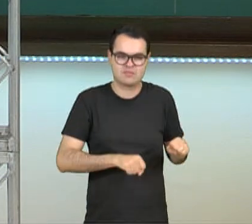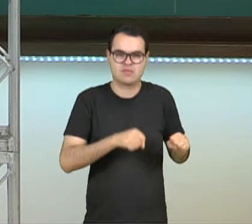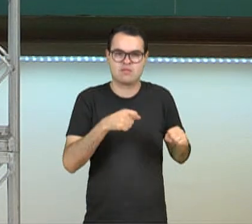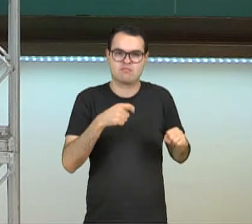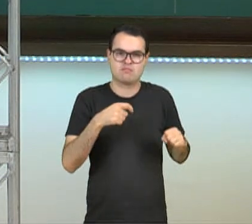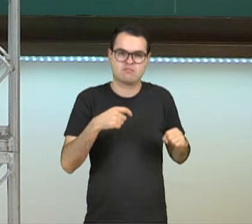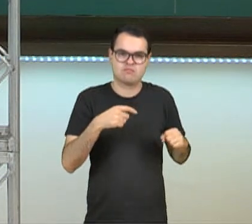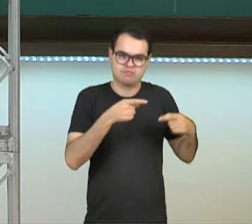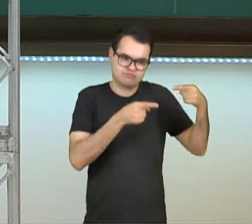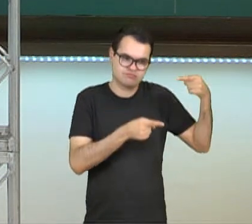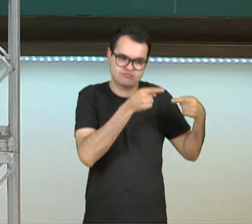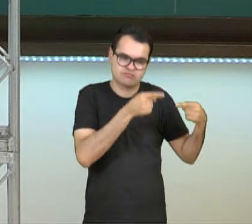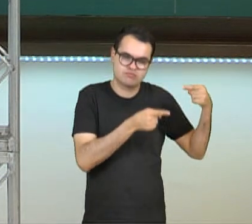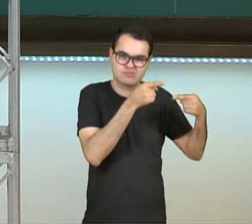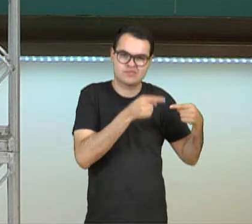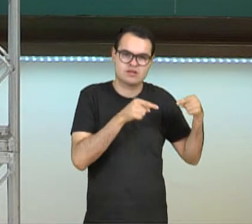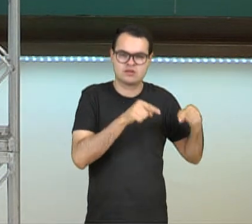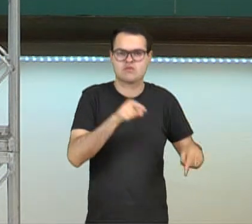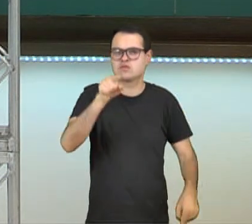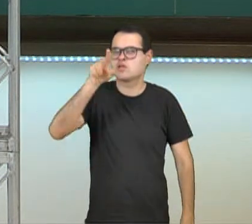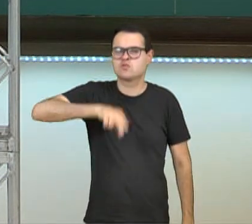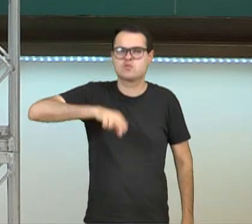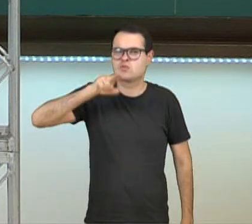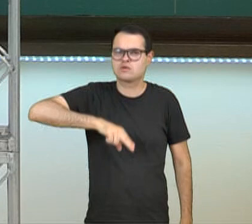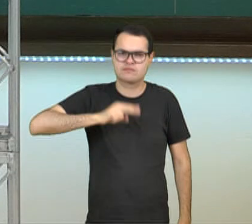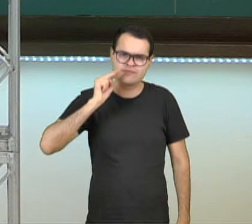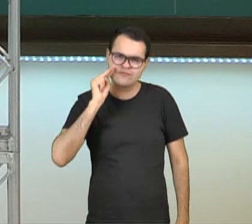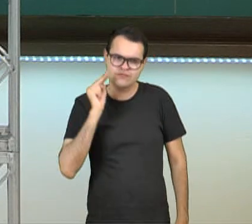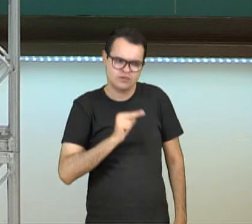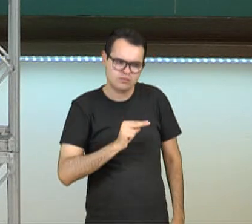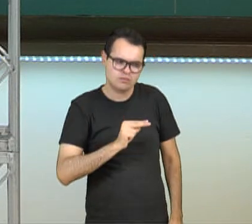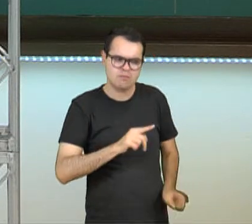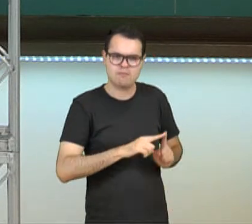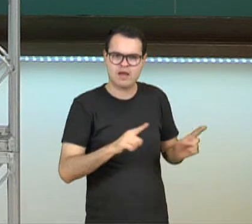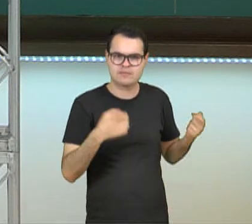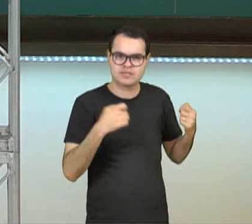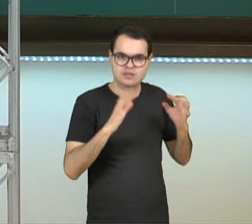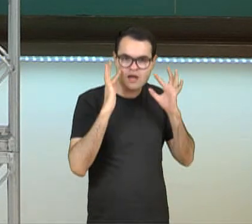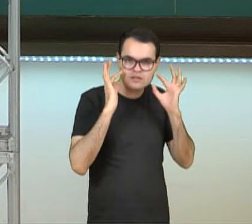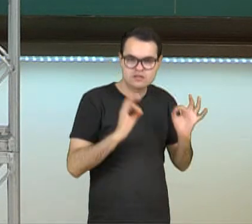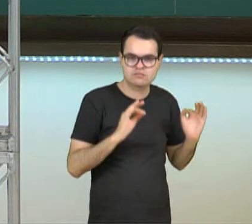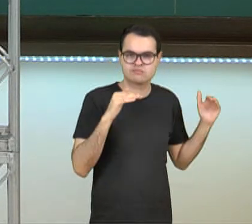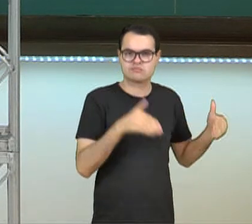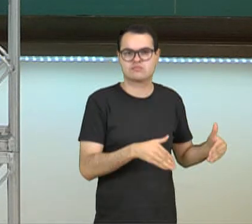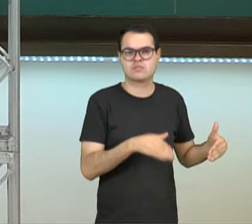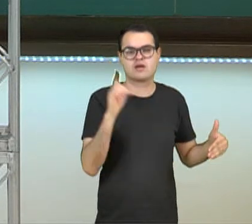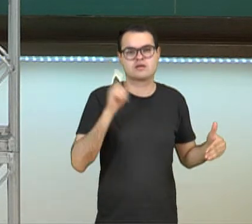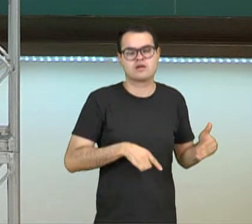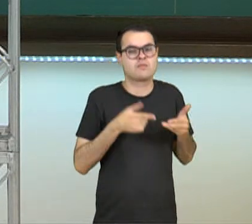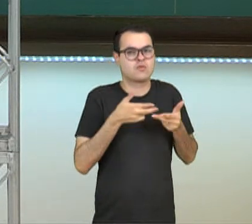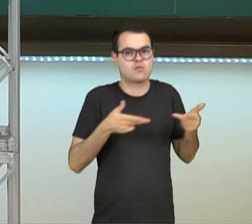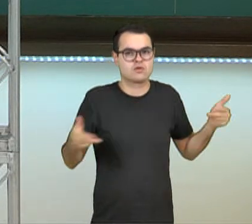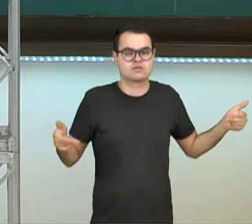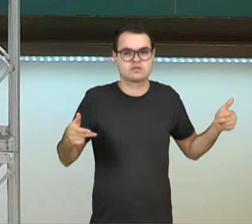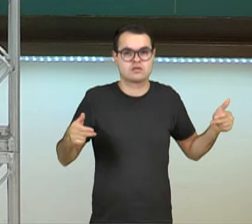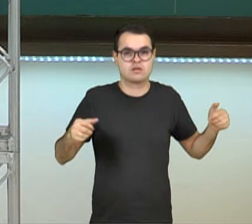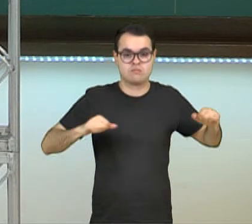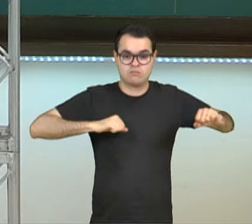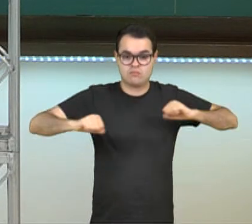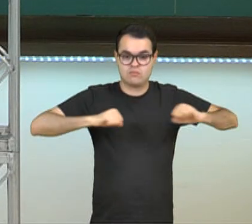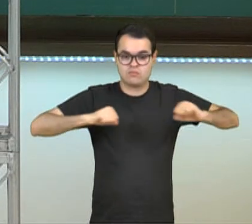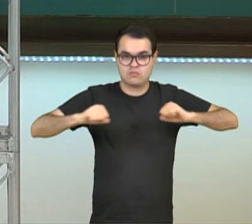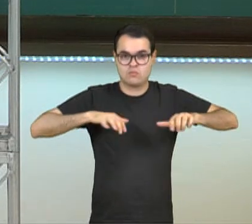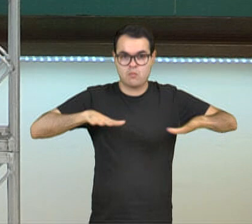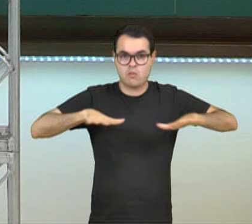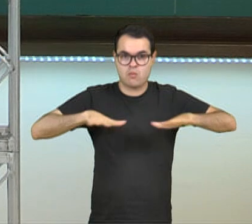que você pensa assim, você nunca ouviu falar, mas você tem que prestar bastante atenção, gente, que foi algo que abalou o